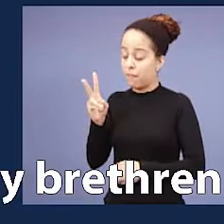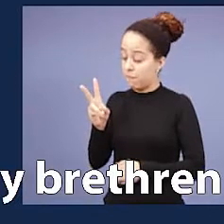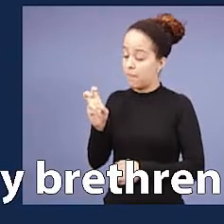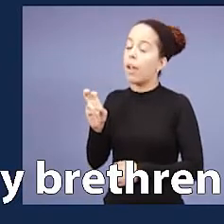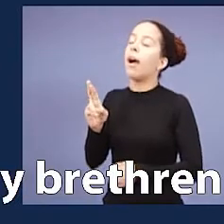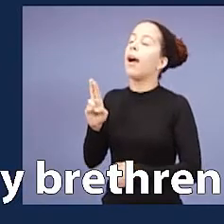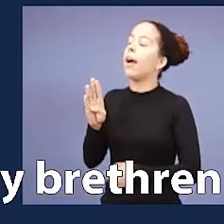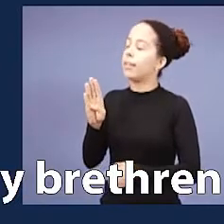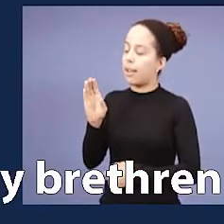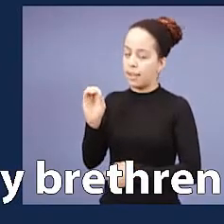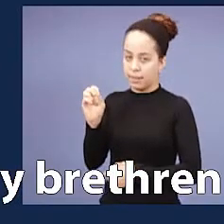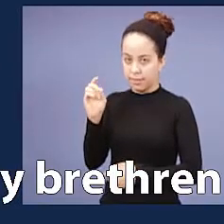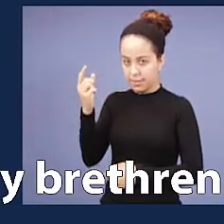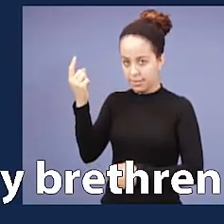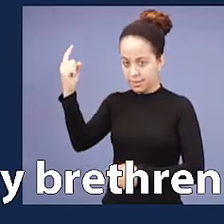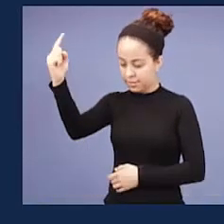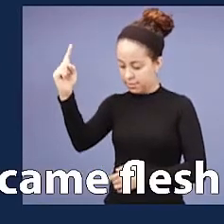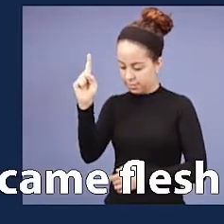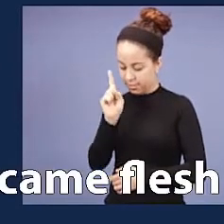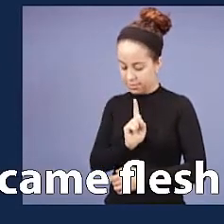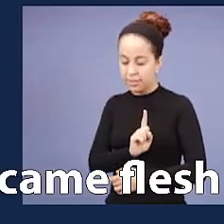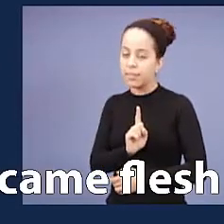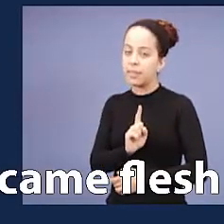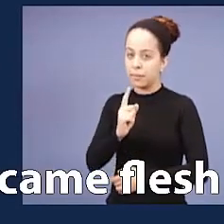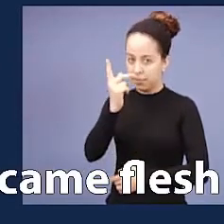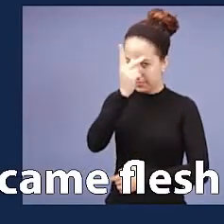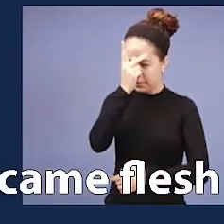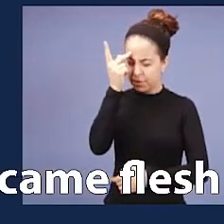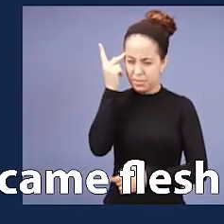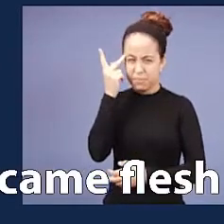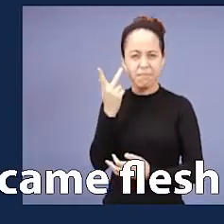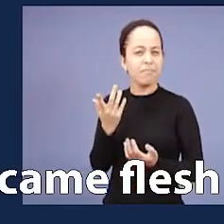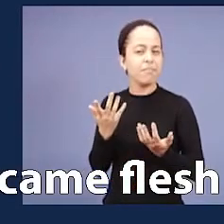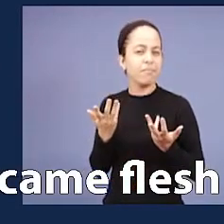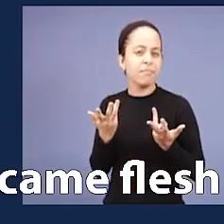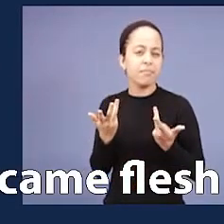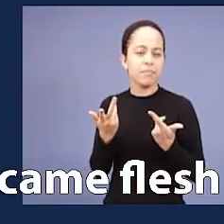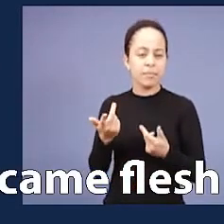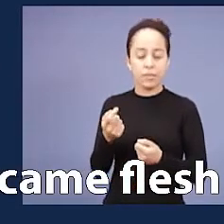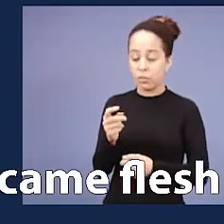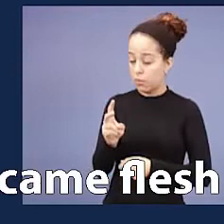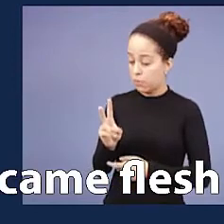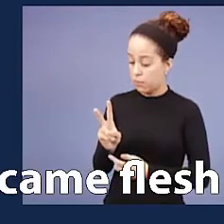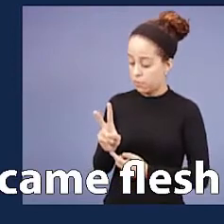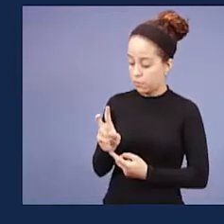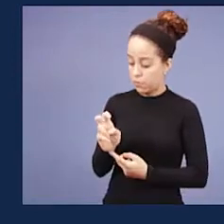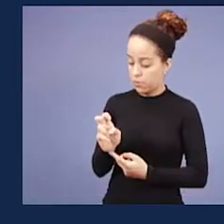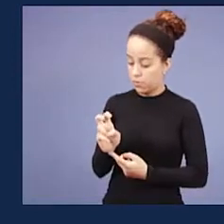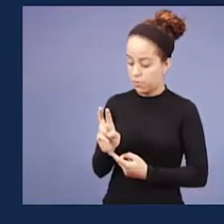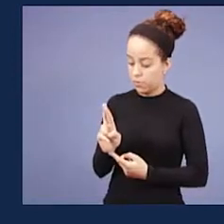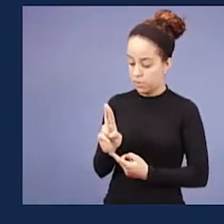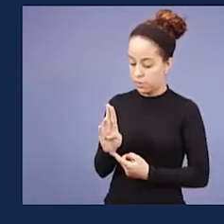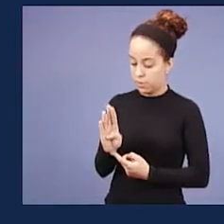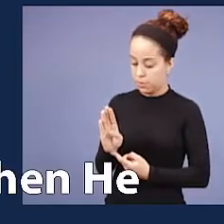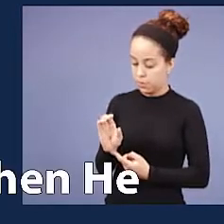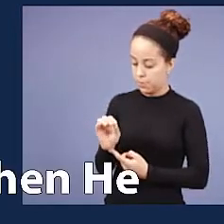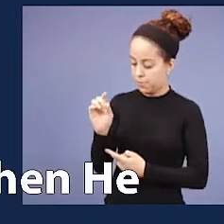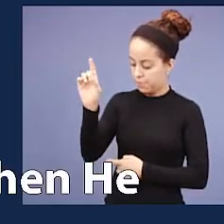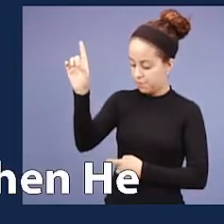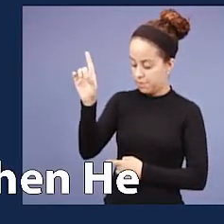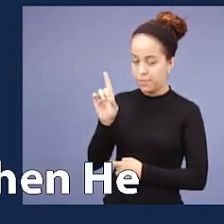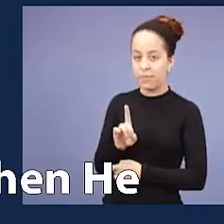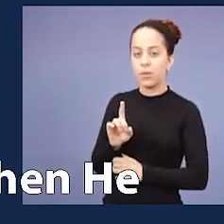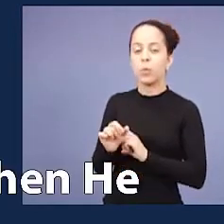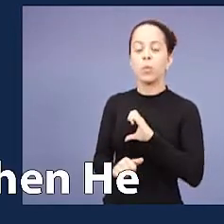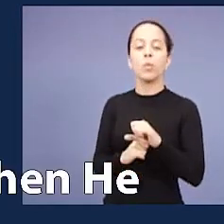carne aí olha que meu irmão aqui coisa maravilhosa o verbo se fez carne deixando